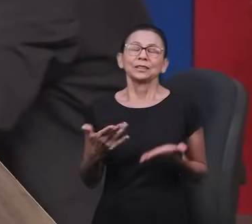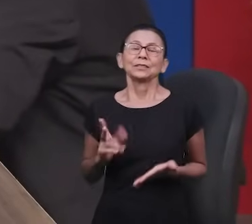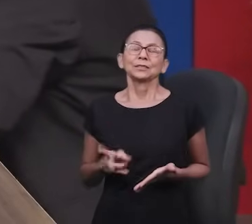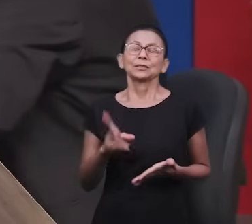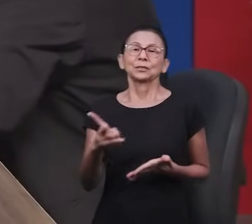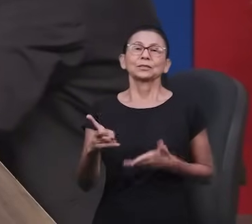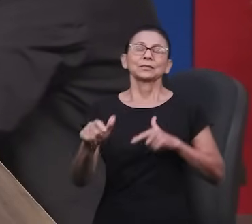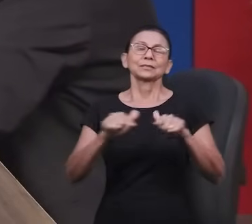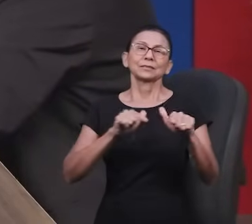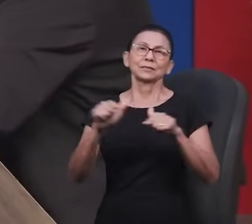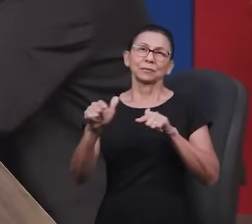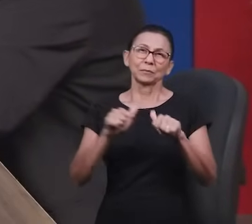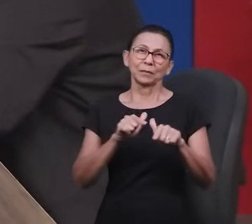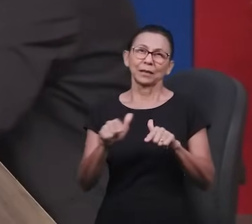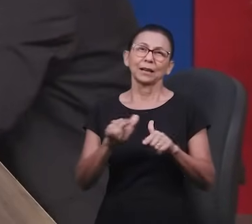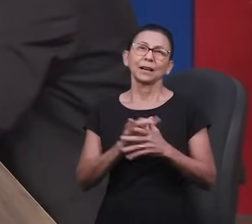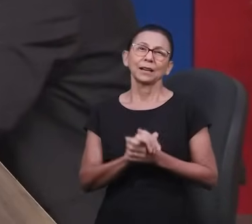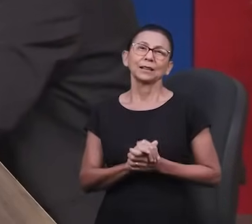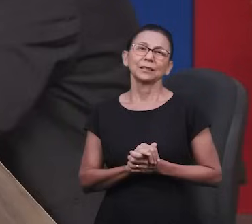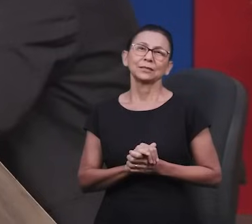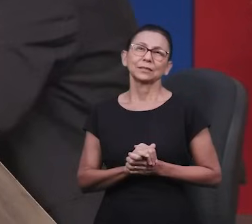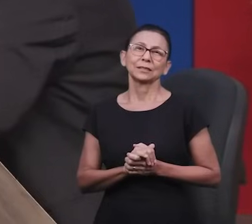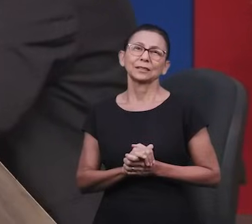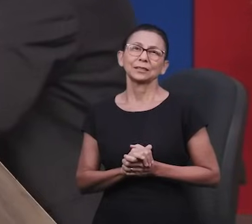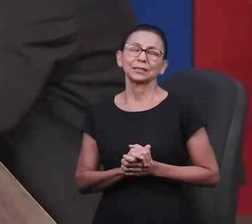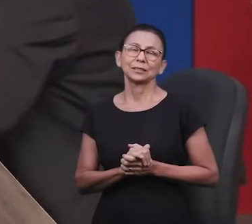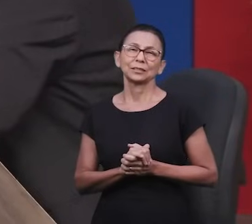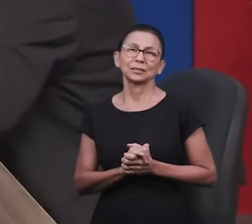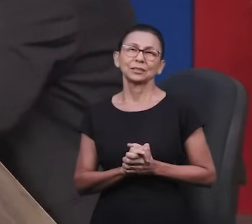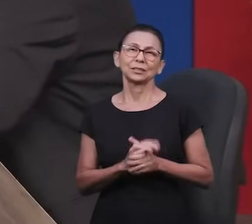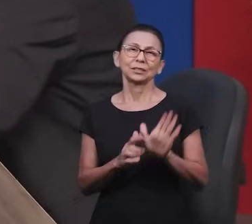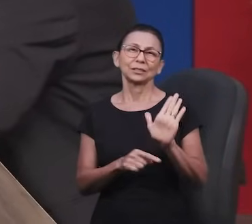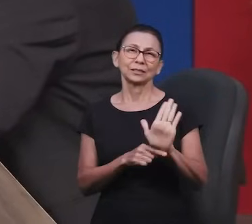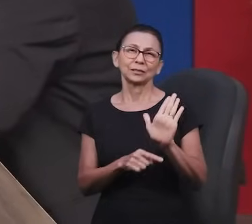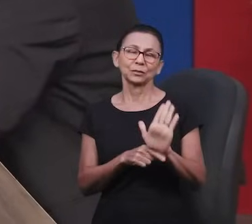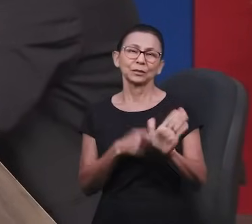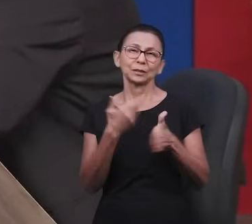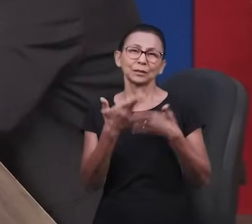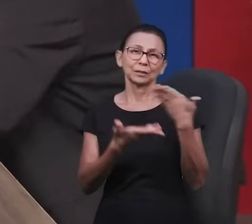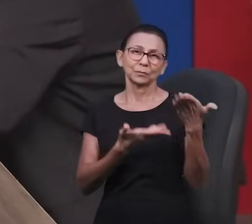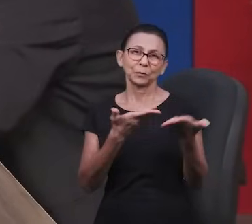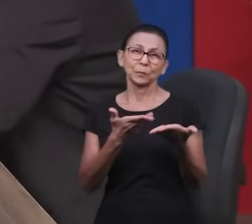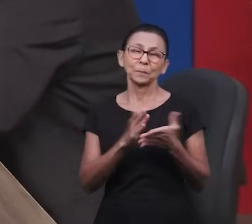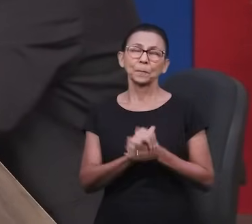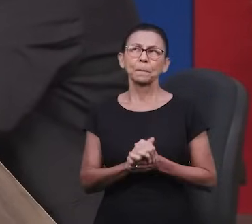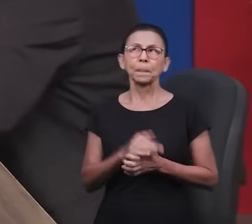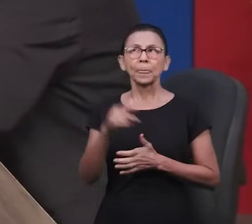nós continuemos, né, com esse trabalho. E ontem